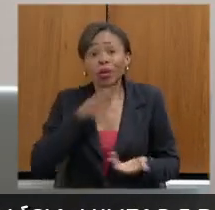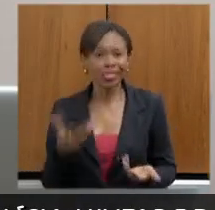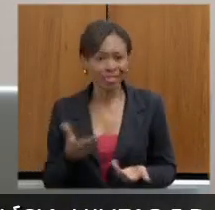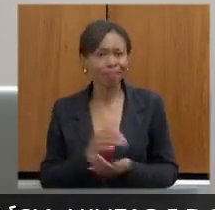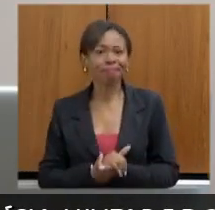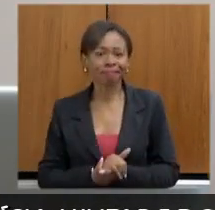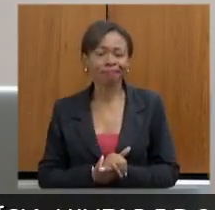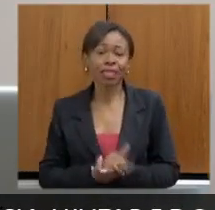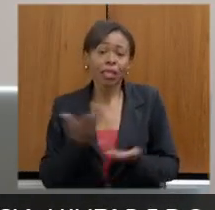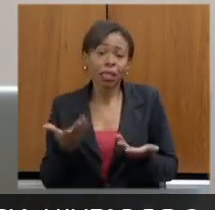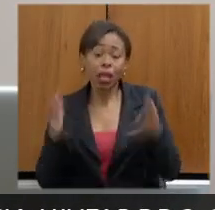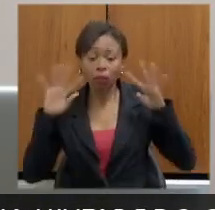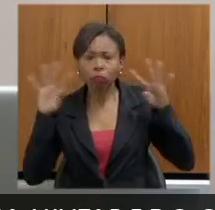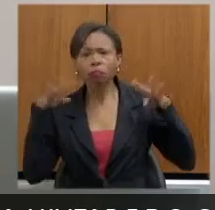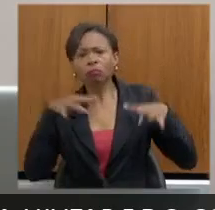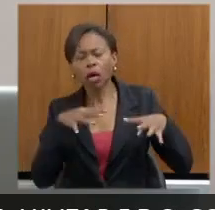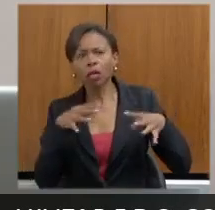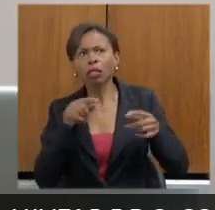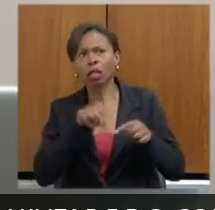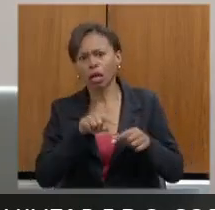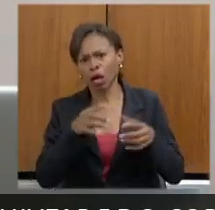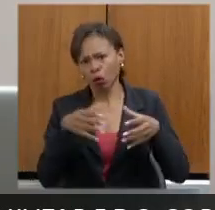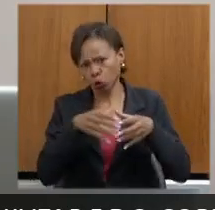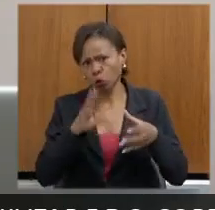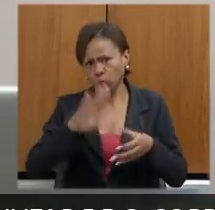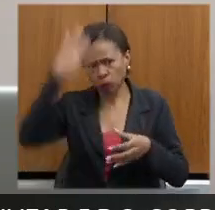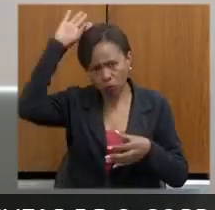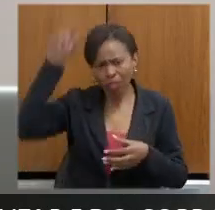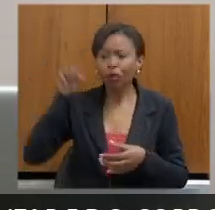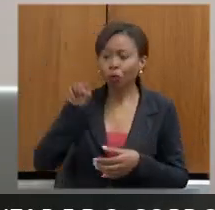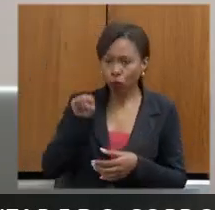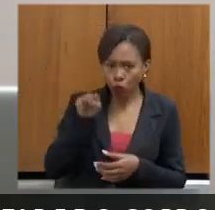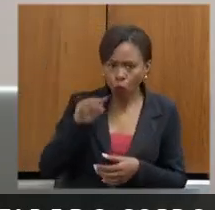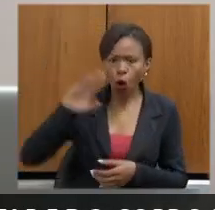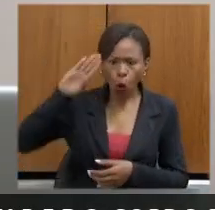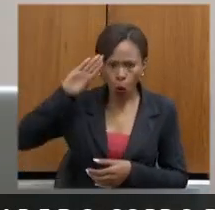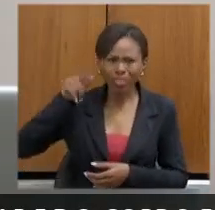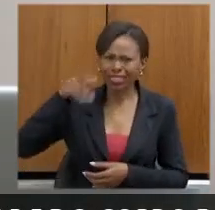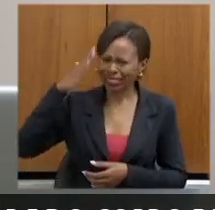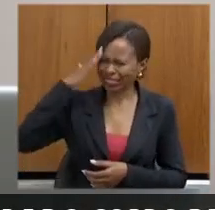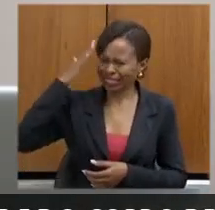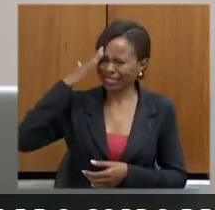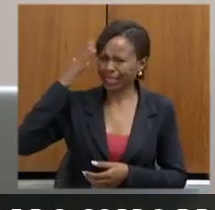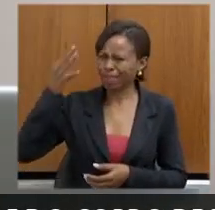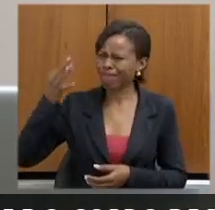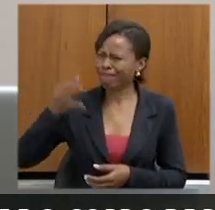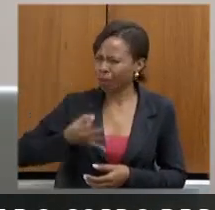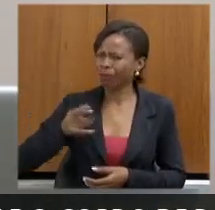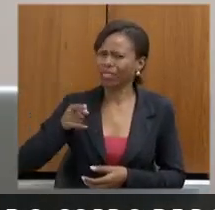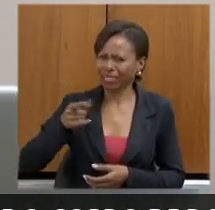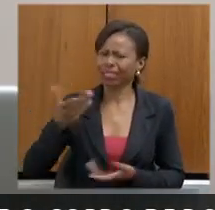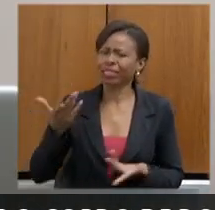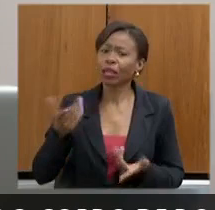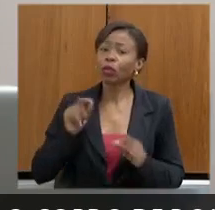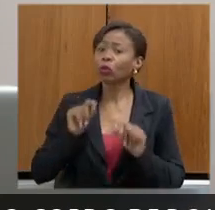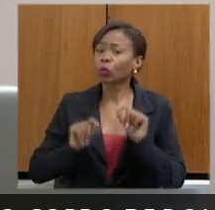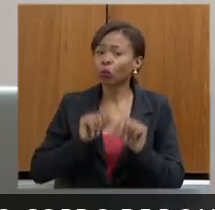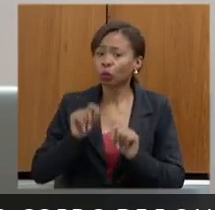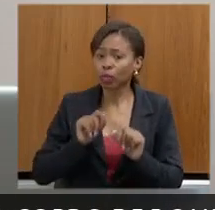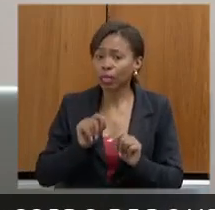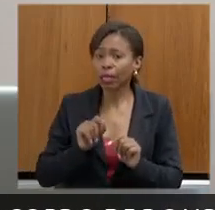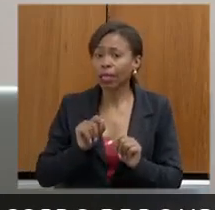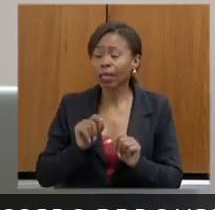de mais precioso instituição os o que galgou todos os postos é o seu sabe perfeitamente é o nosso